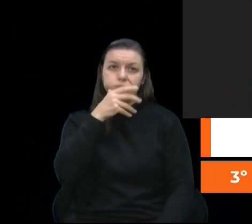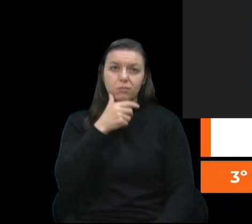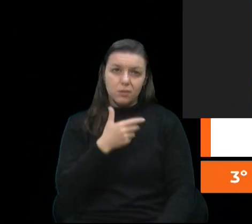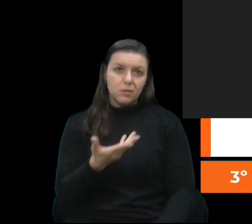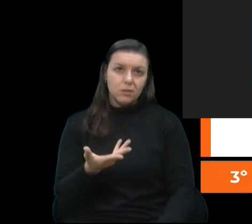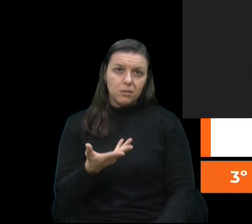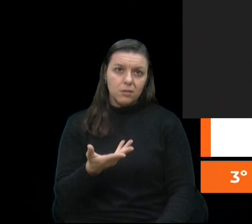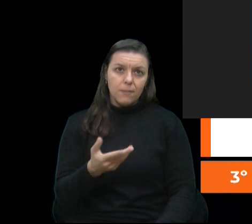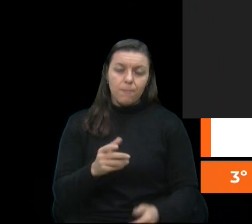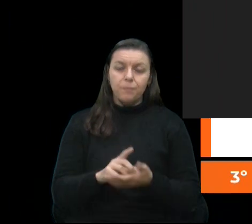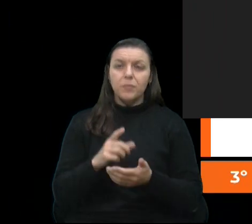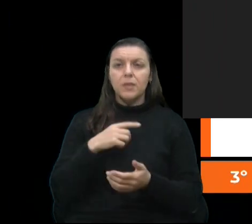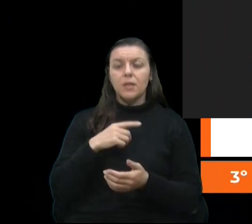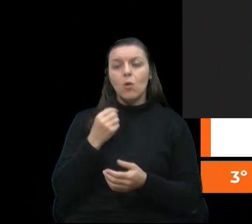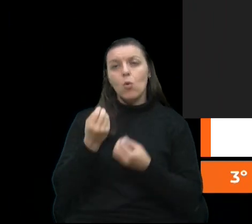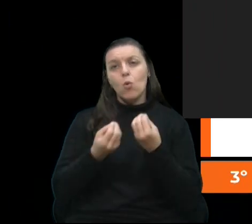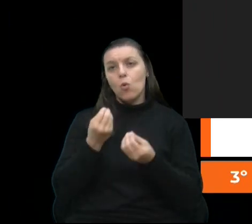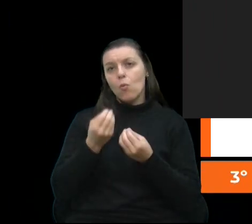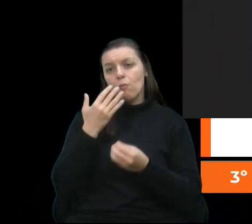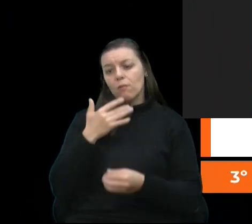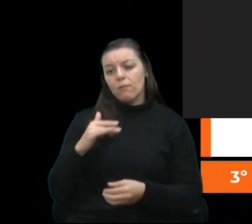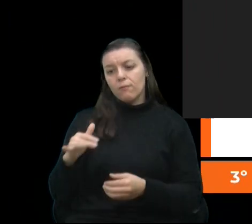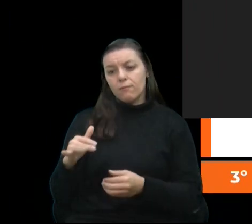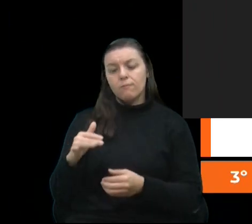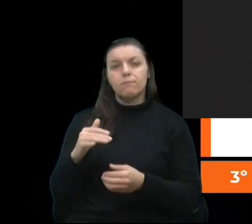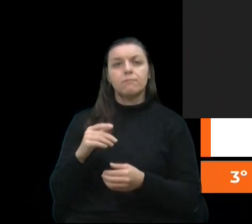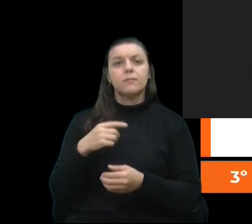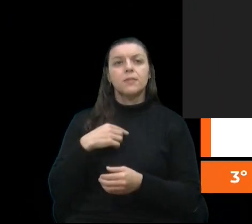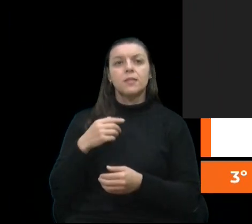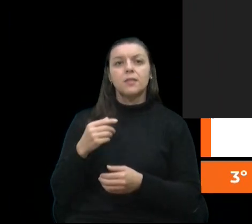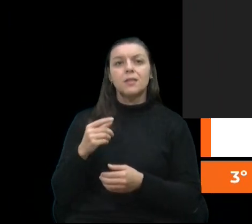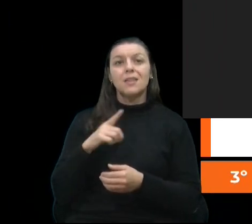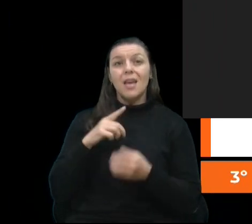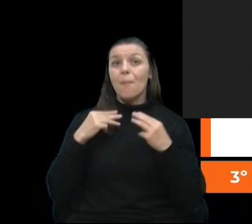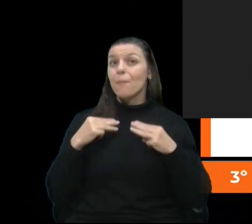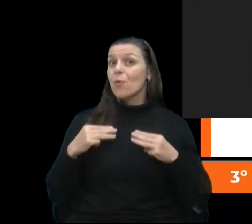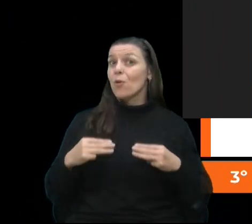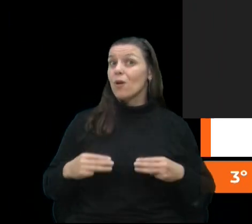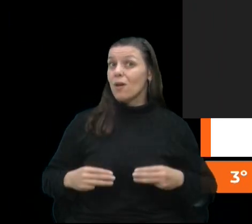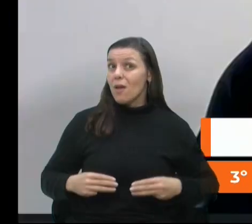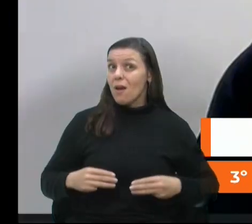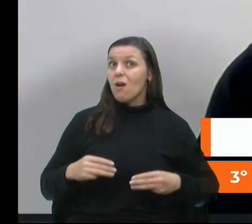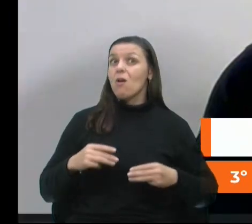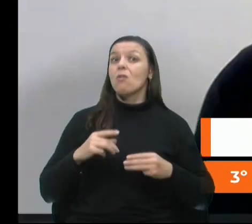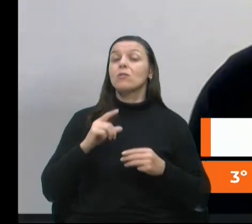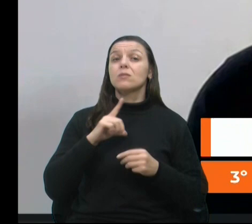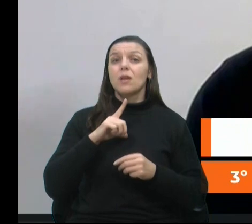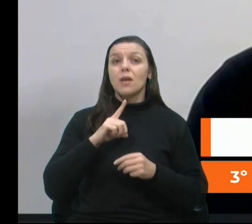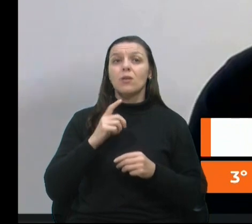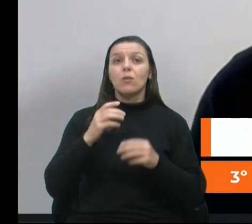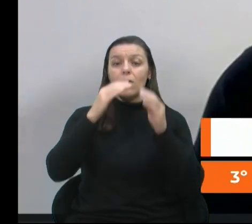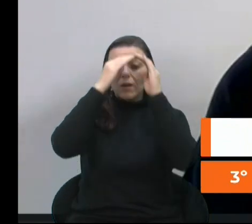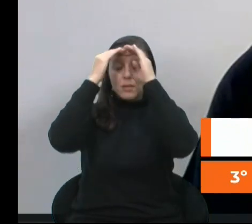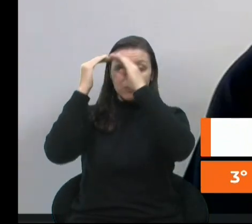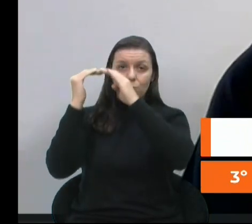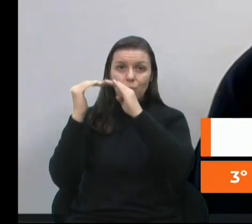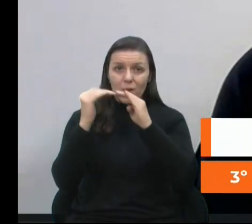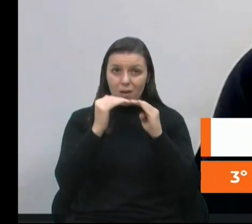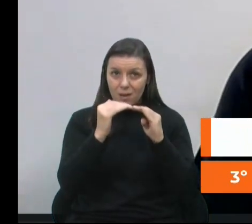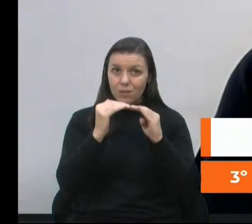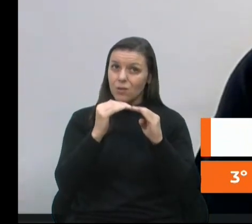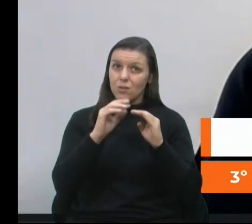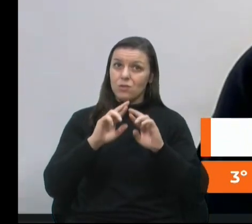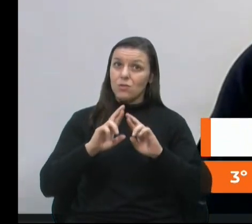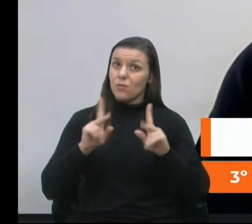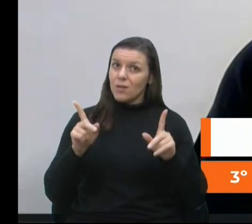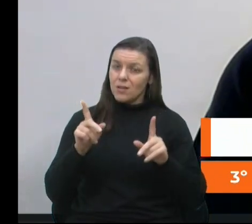importante a gente já ir trabalhando na infância, toda a questão da moralidade, das diferenças, do respeito às diferenças do tempo